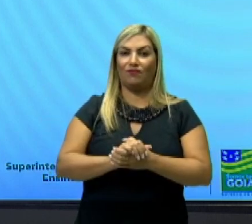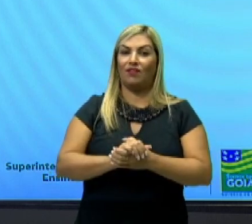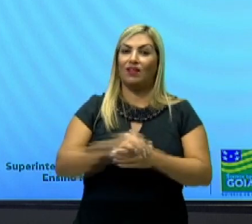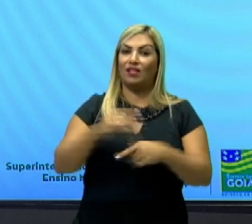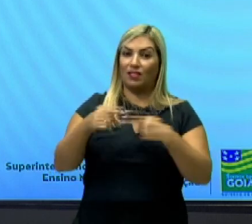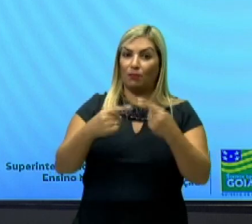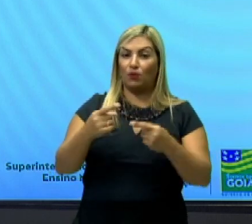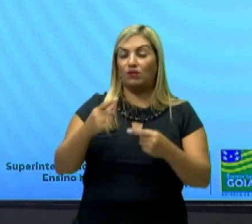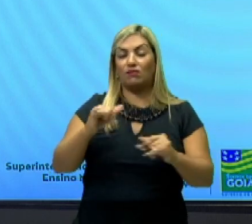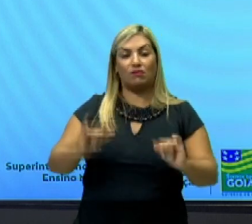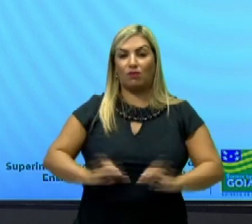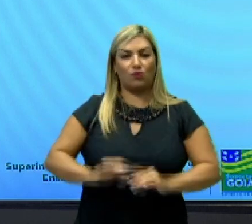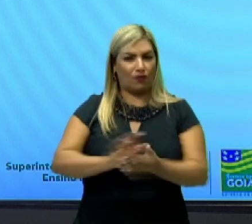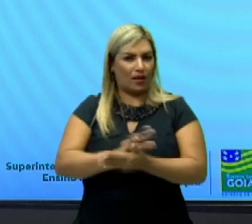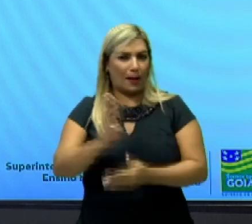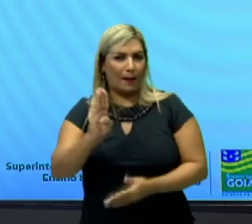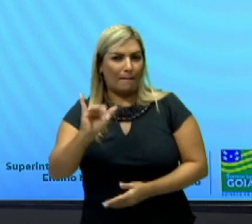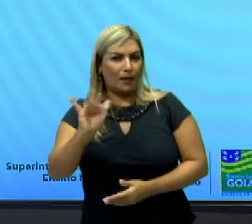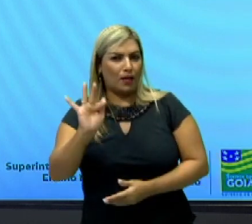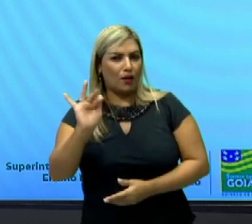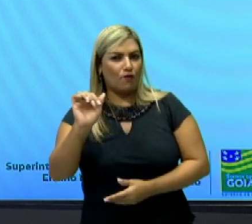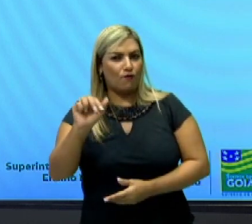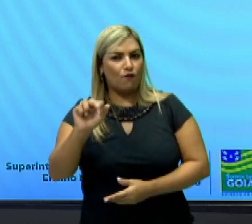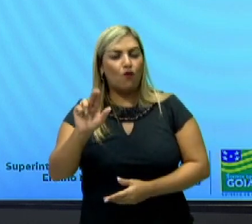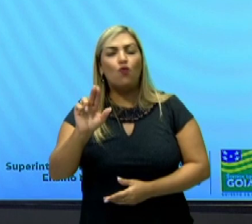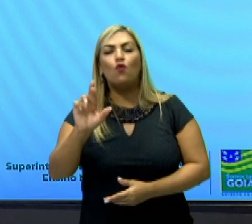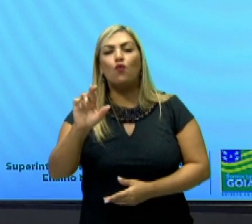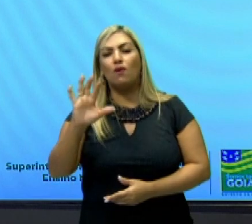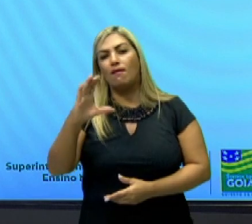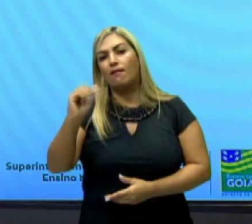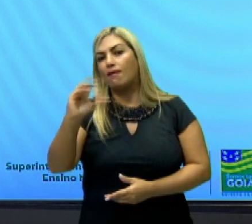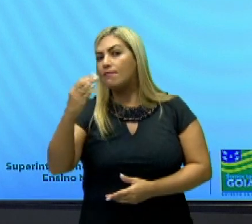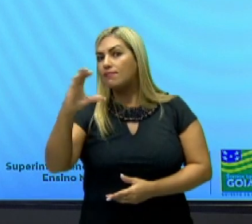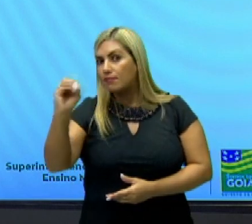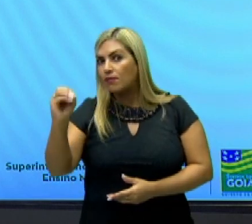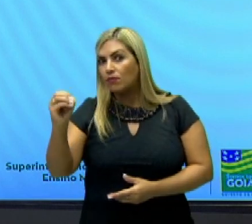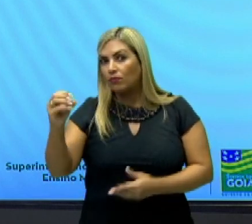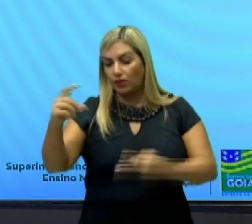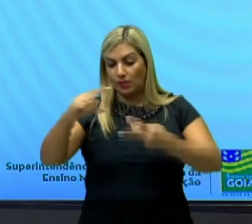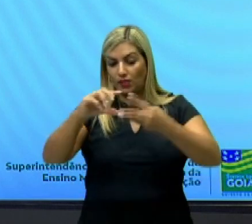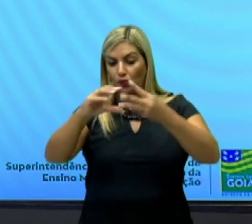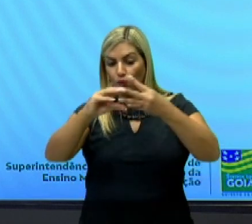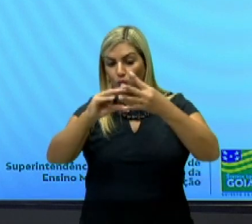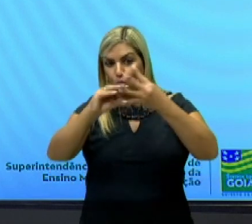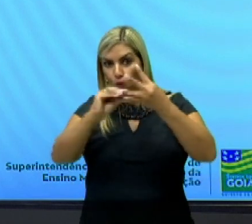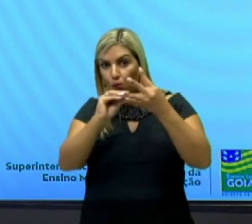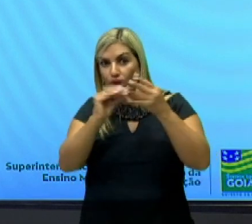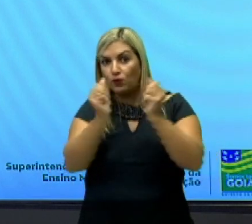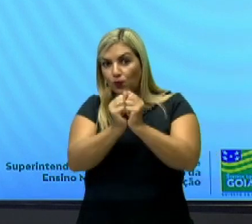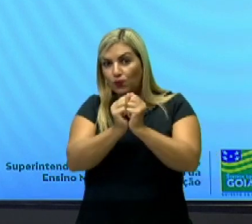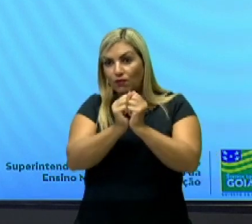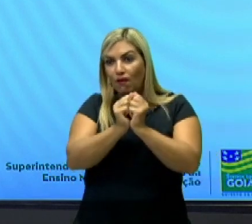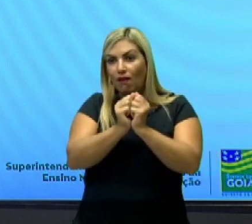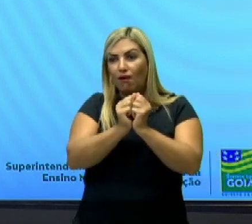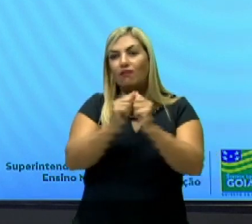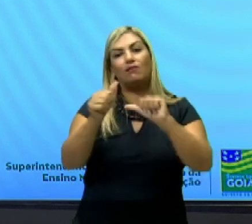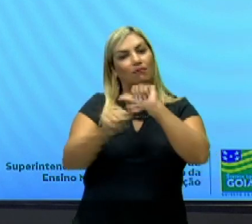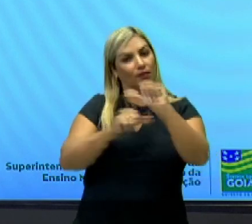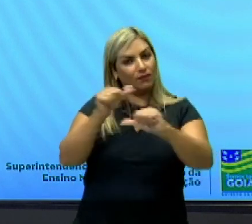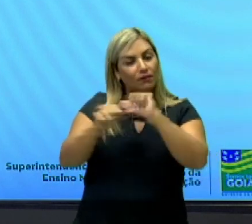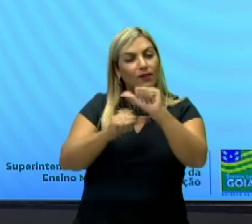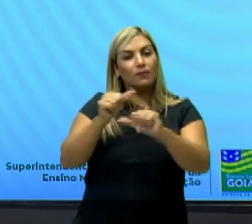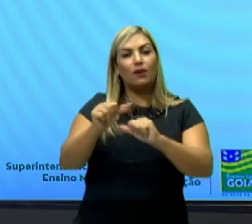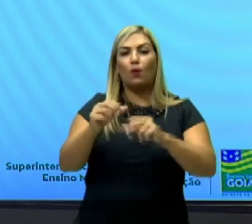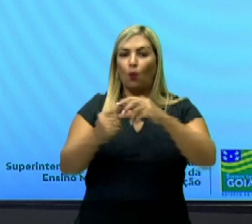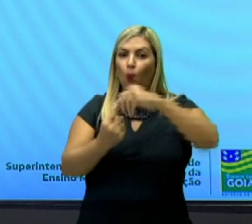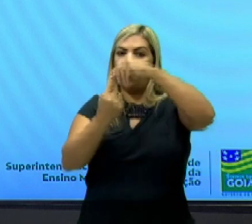sofrer bifurcação. Então, o que eu tenho aqui? Esses dois resistores vão se juntar. e vão transformar em um